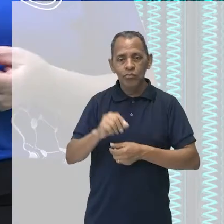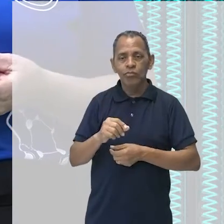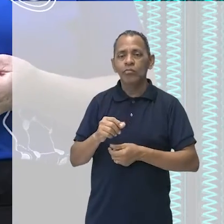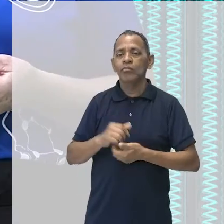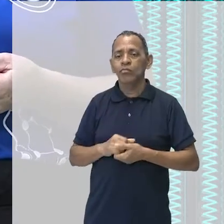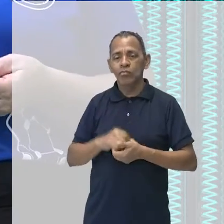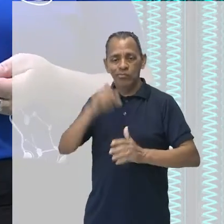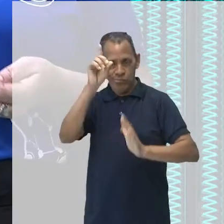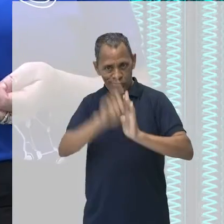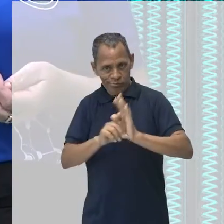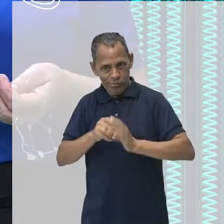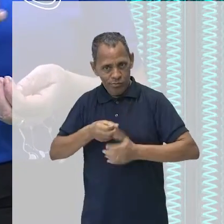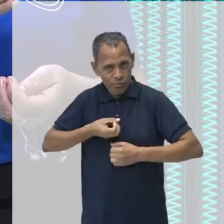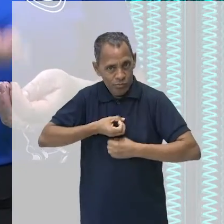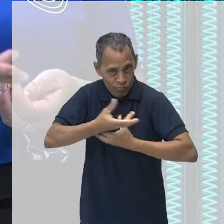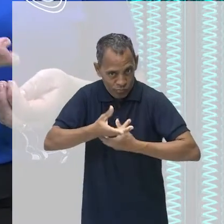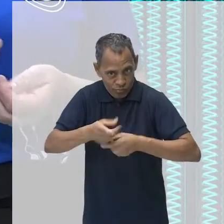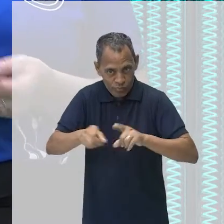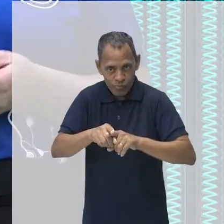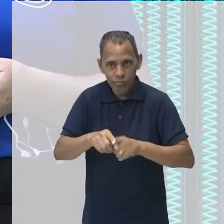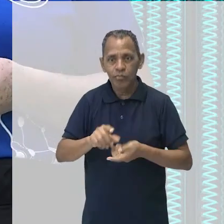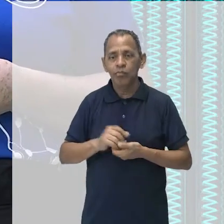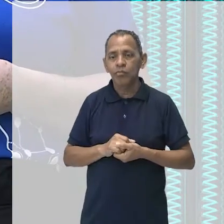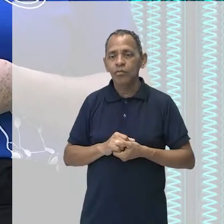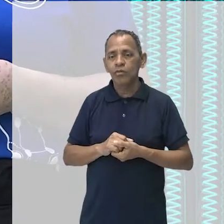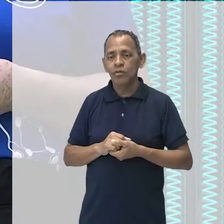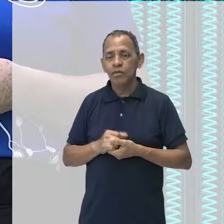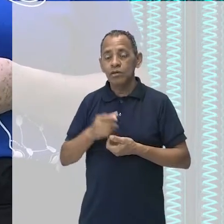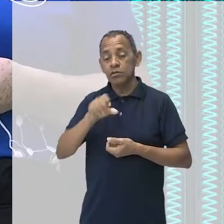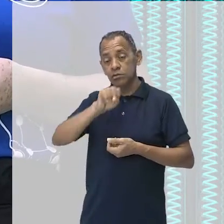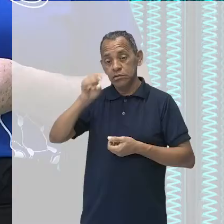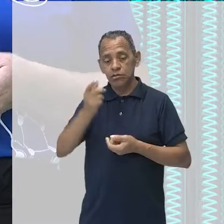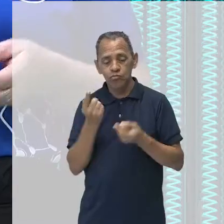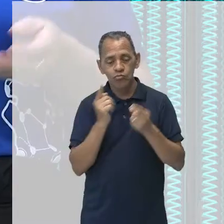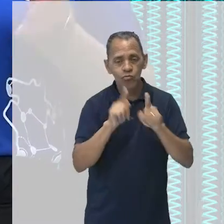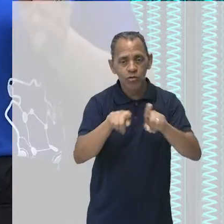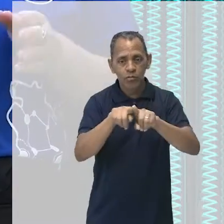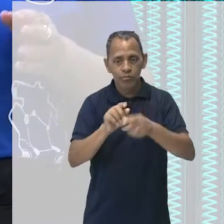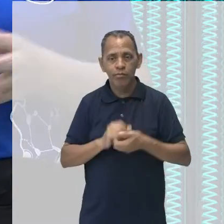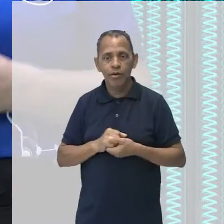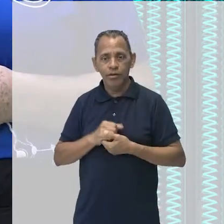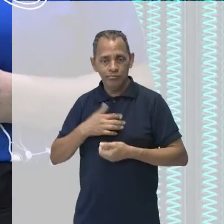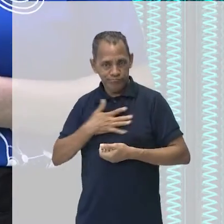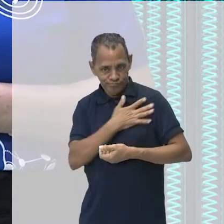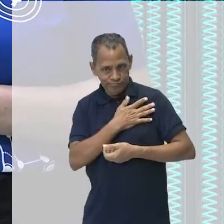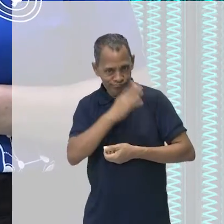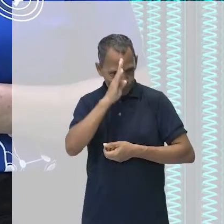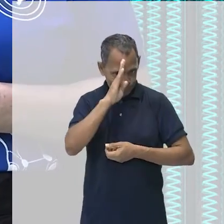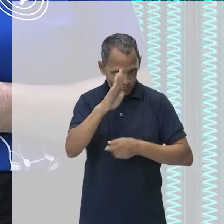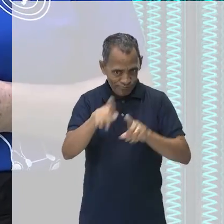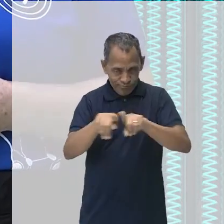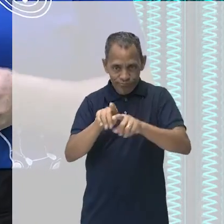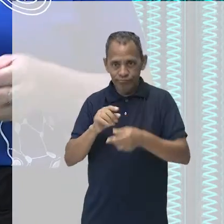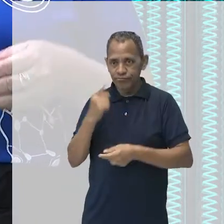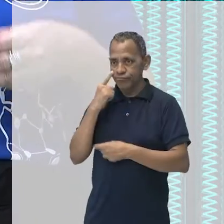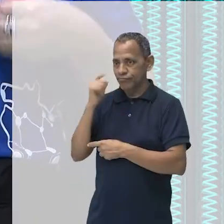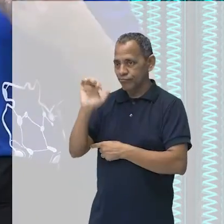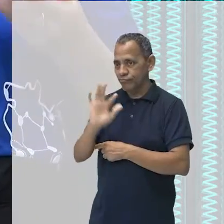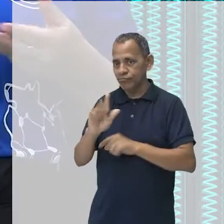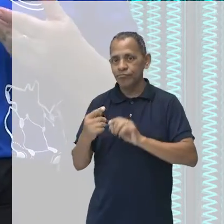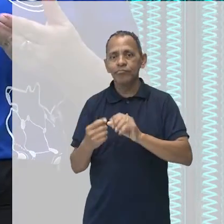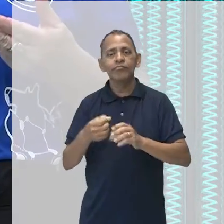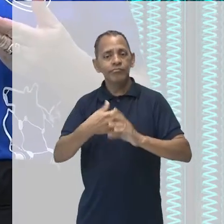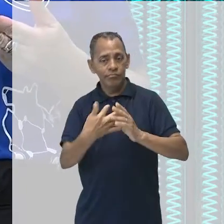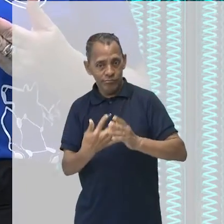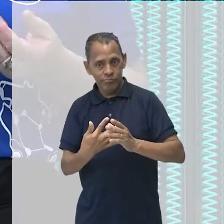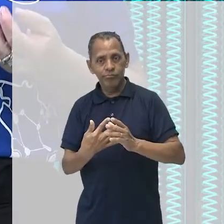a sua opinião se você fosse contra a ditadura militar. Tá? Então, aqui eu trouxe uma imagem que vai caracterizar